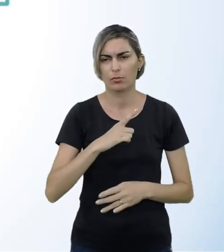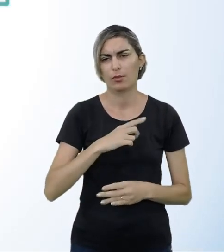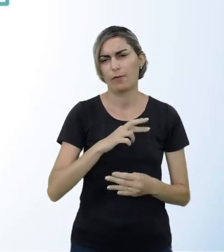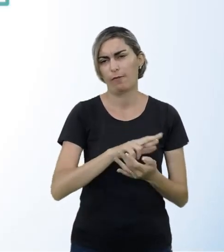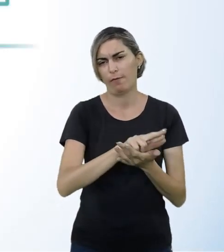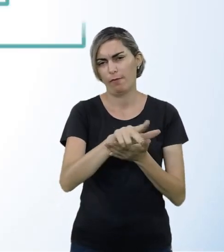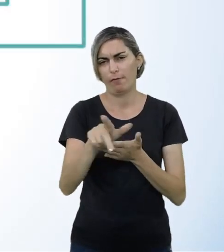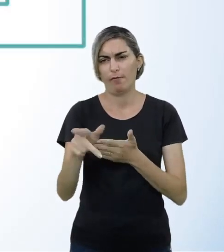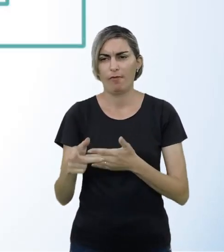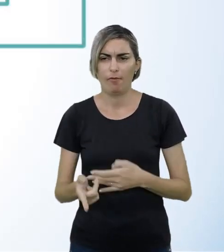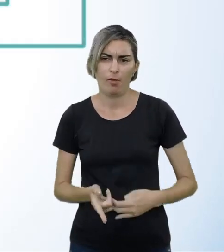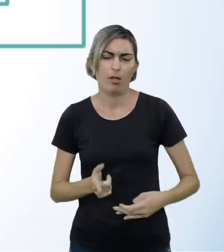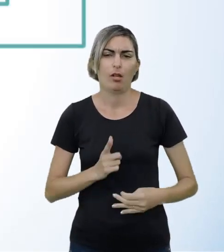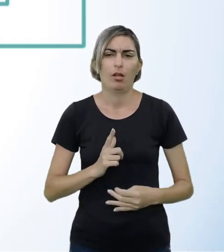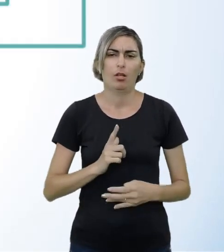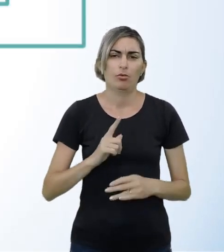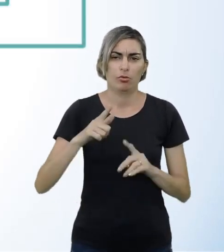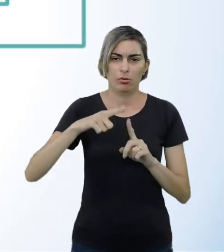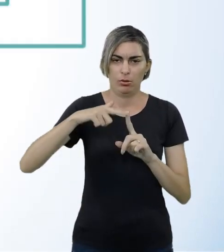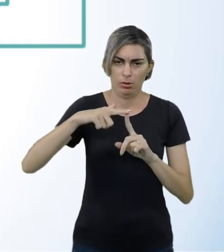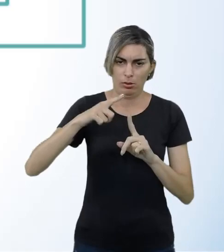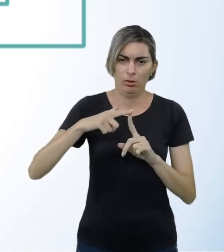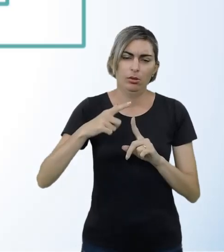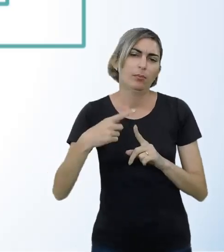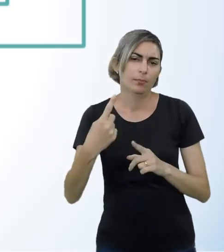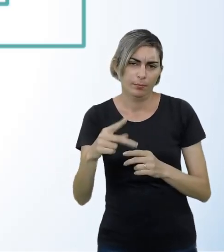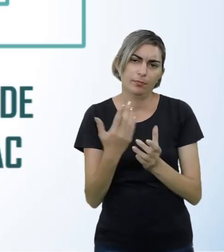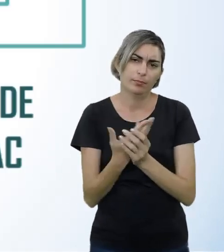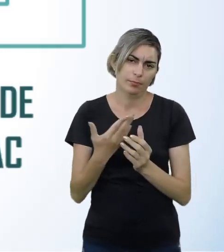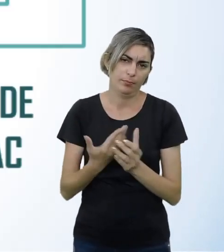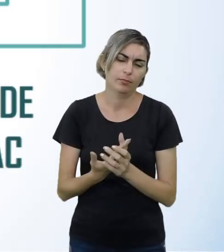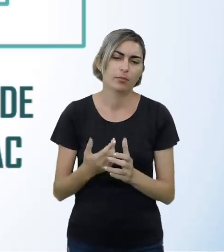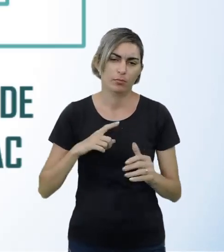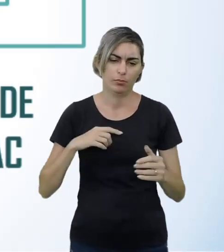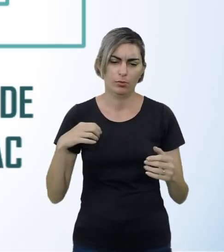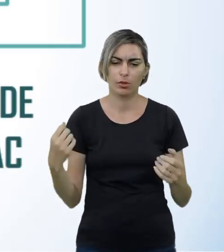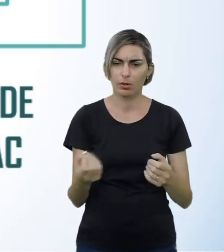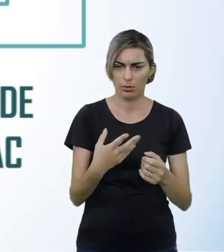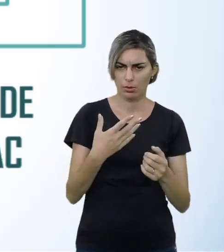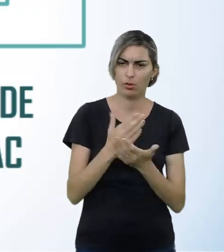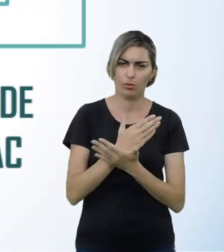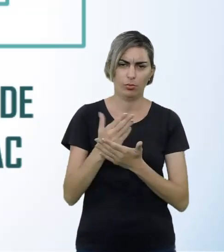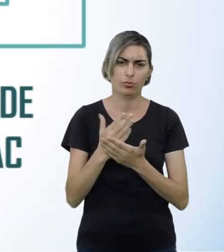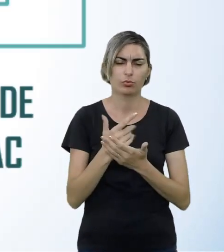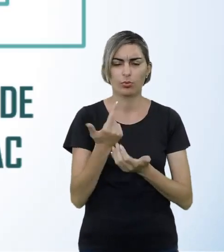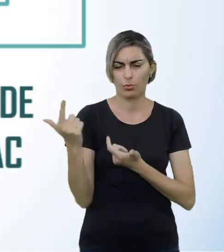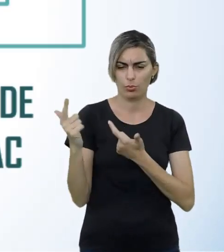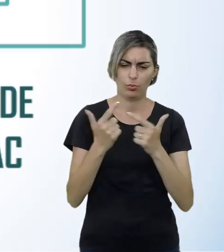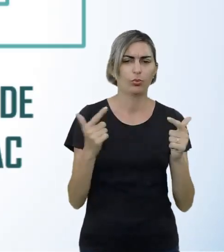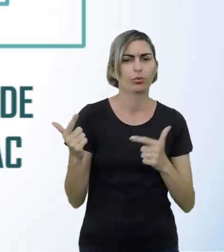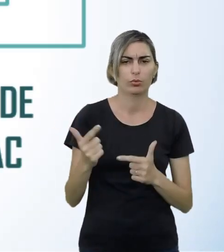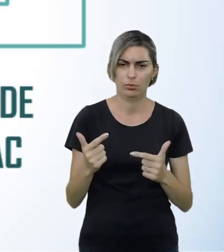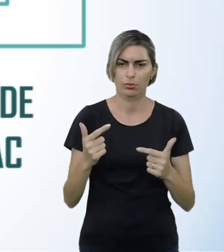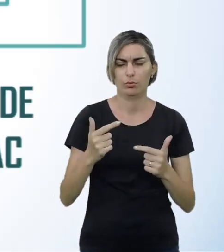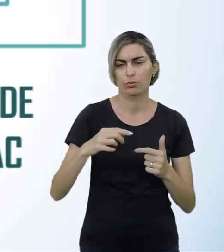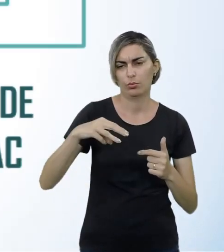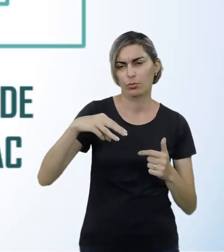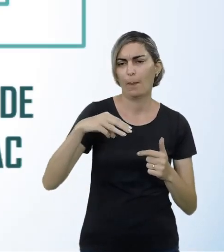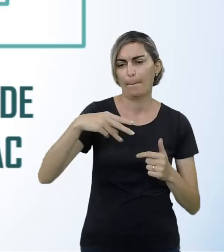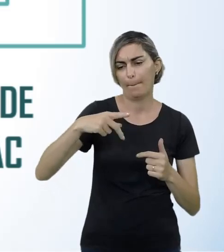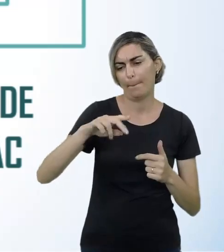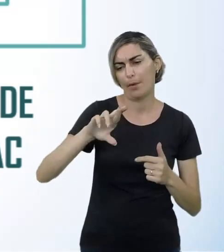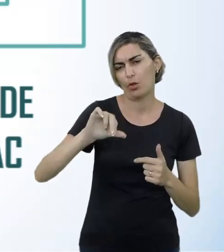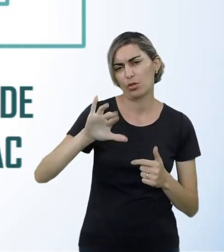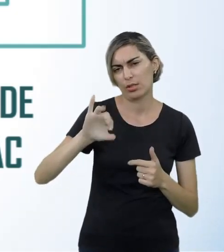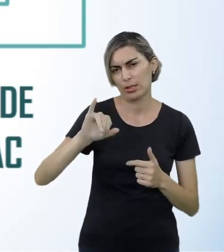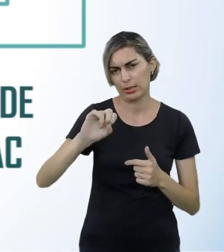tem vários tipos desse microprocessador, vai depender da placa. Atualmente nós temos até algumas placas com outros microprocessadores,